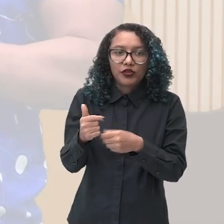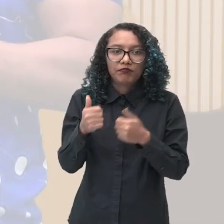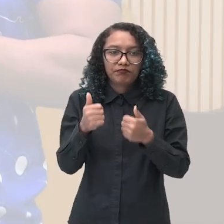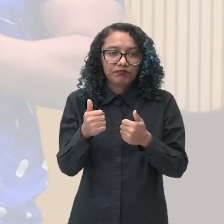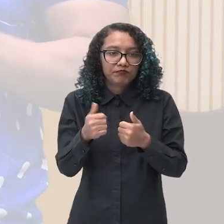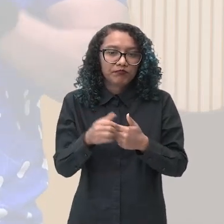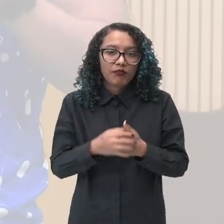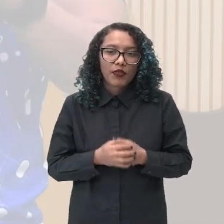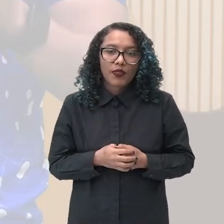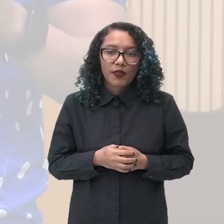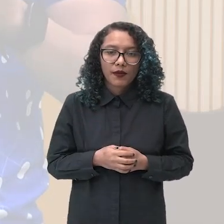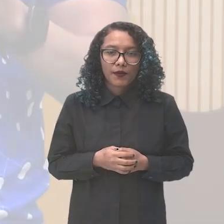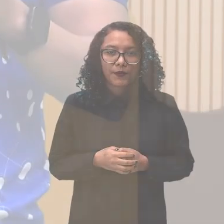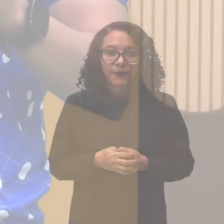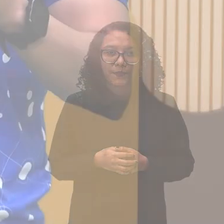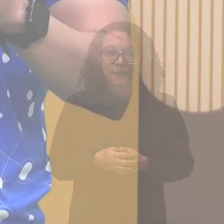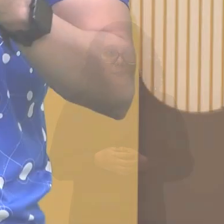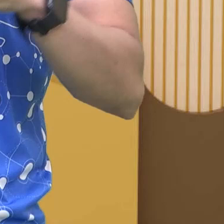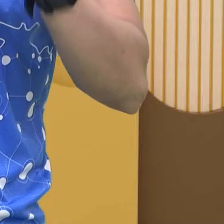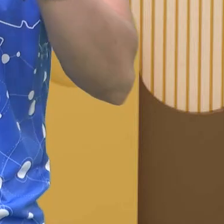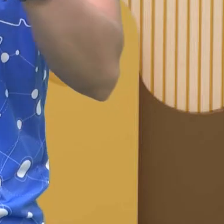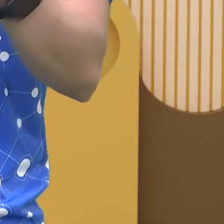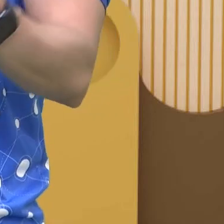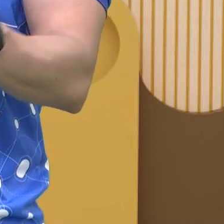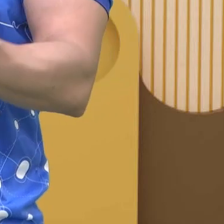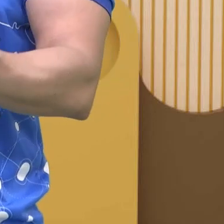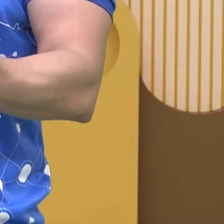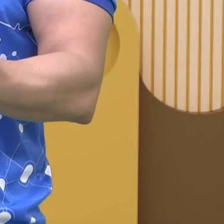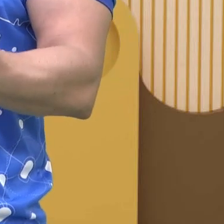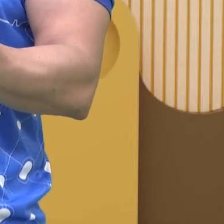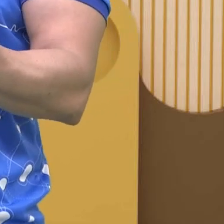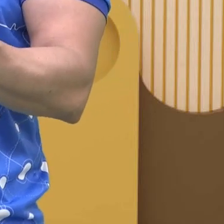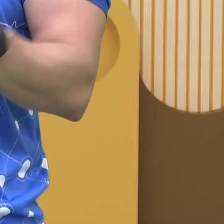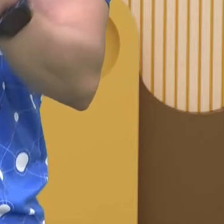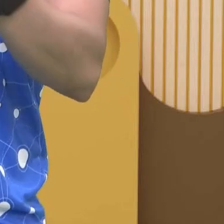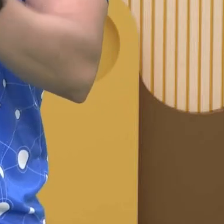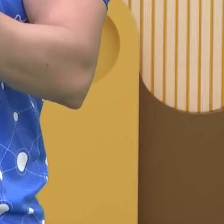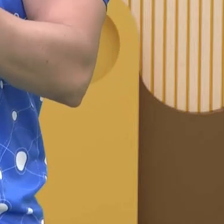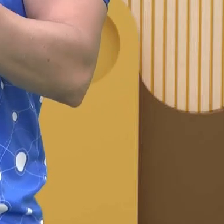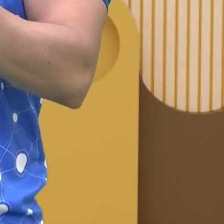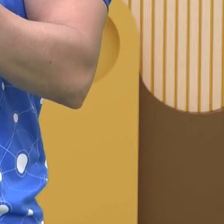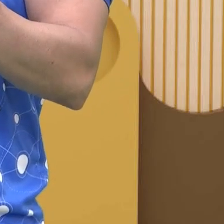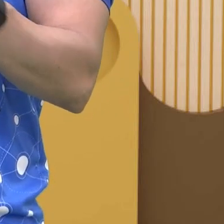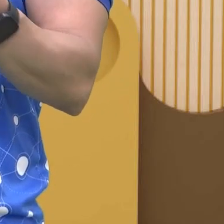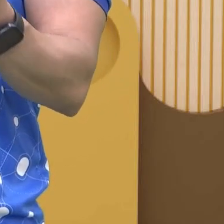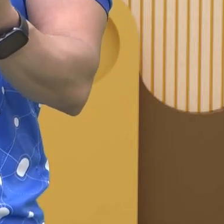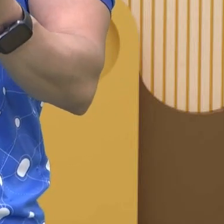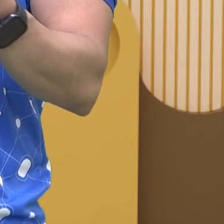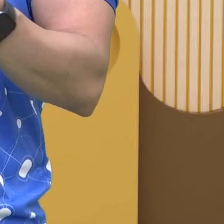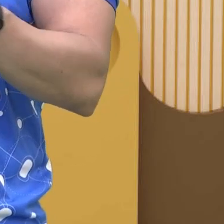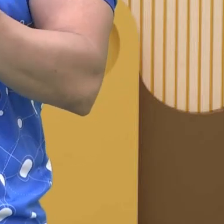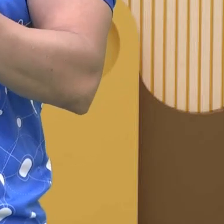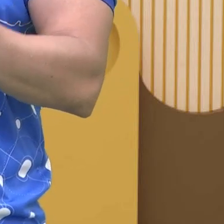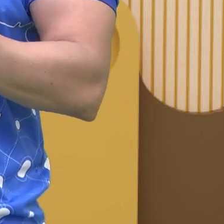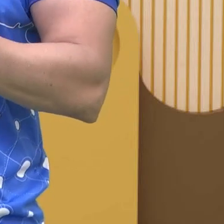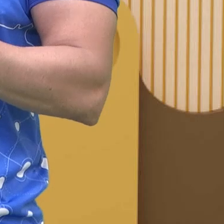bom? Bem, fortaleceu ali a questão do engajamento da população brasileira quando o assunto é